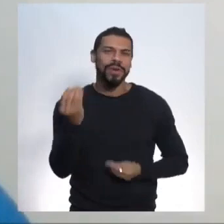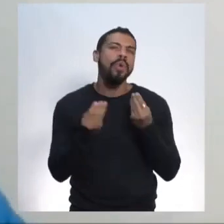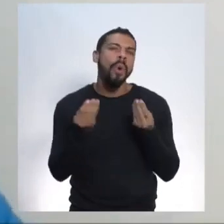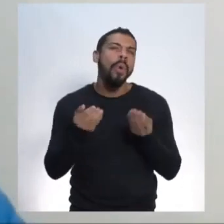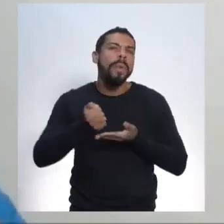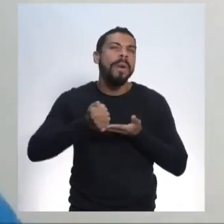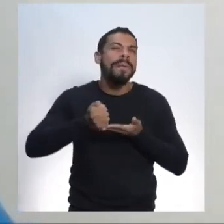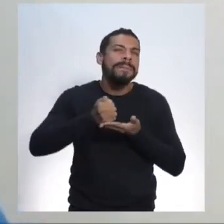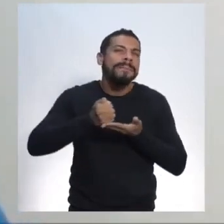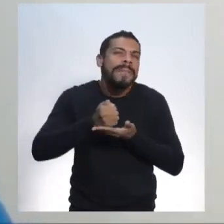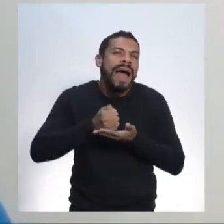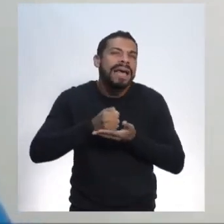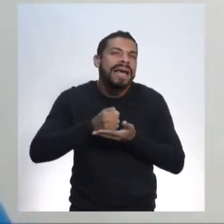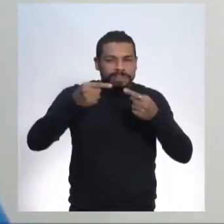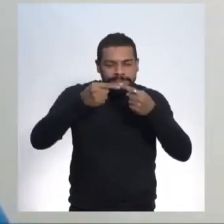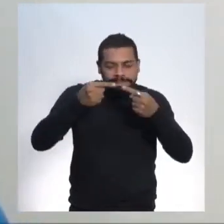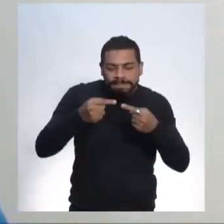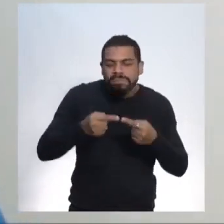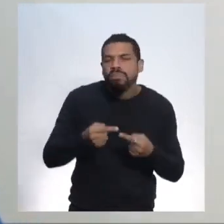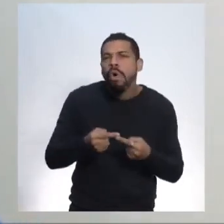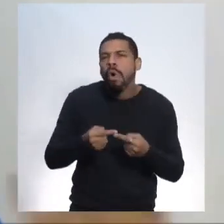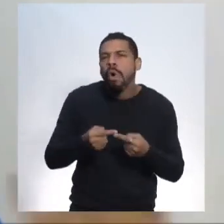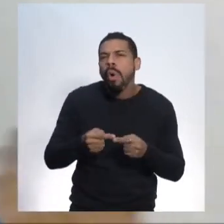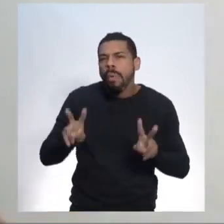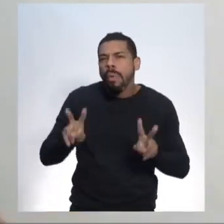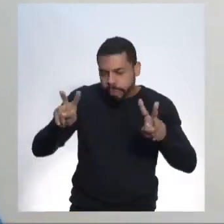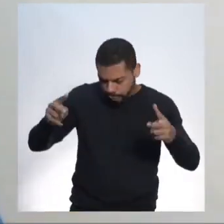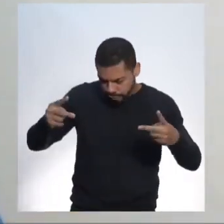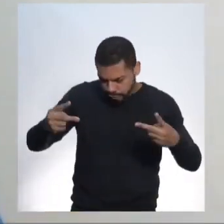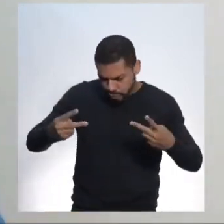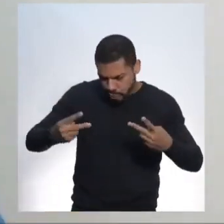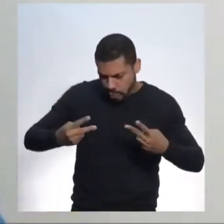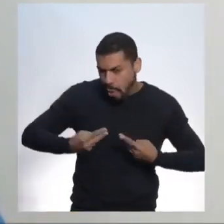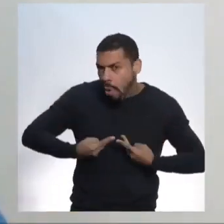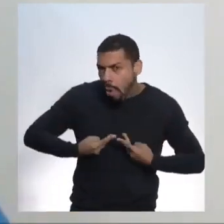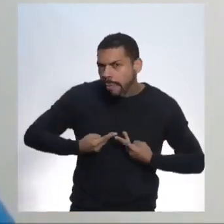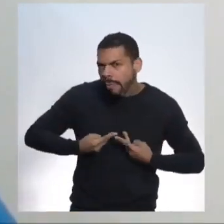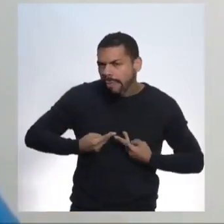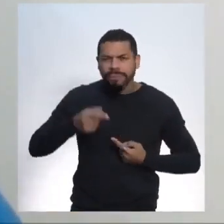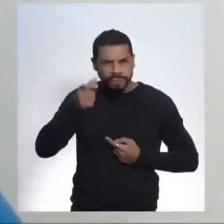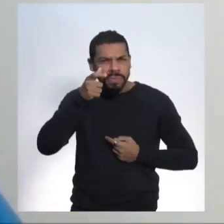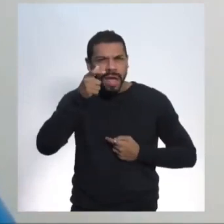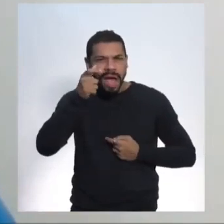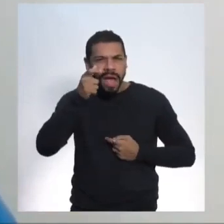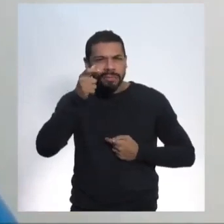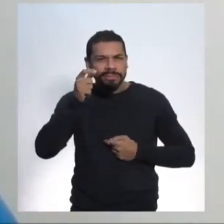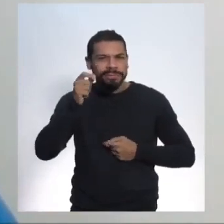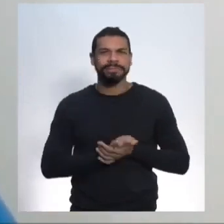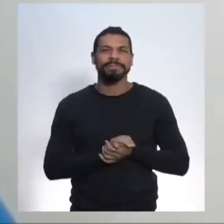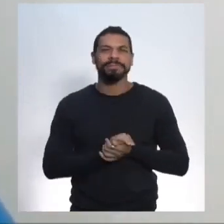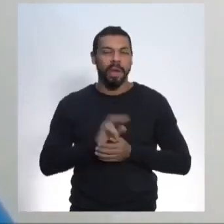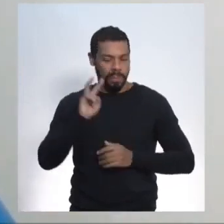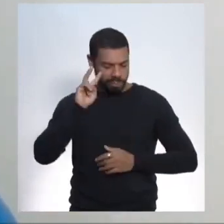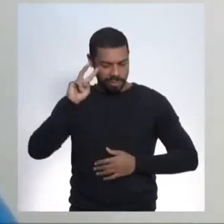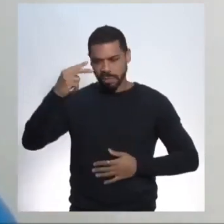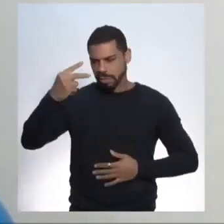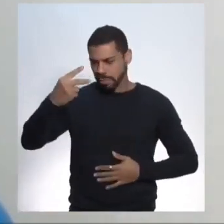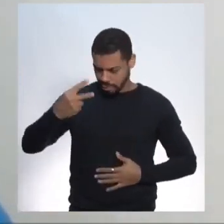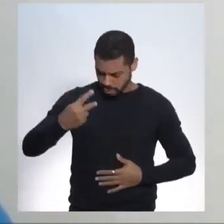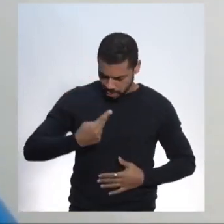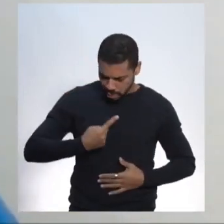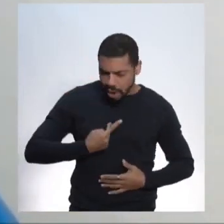base nessas sugestões listadas, olhem agora para vocês, façam esse exercício do olhar para dentro,